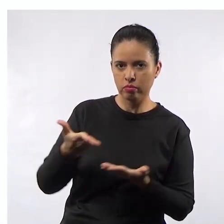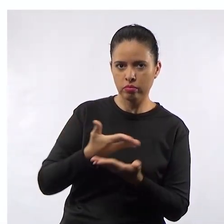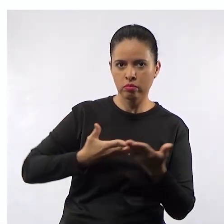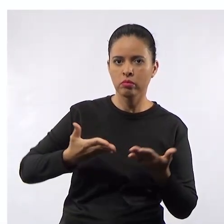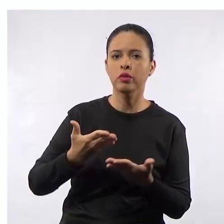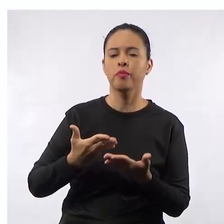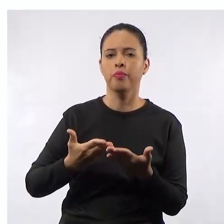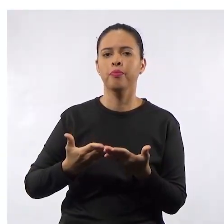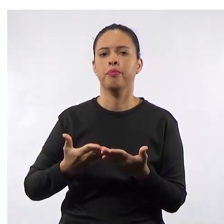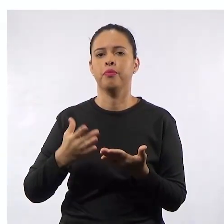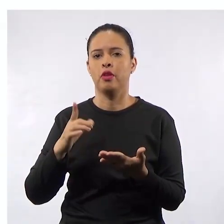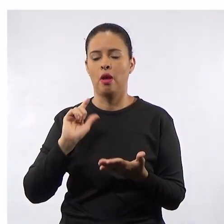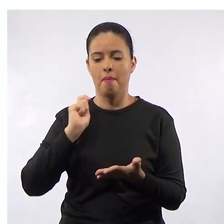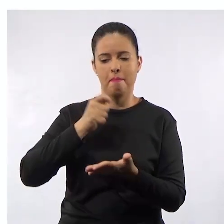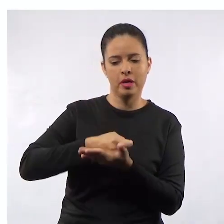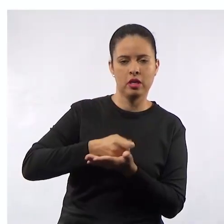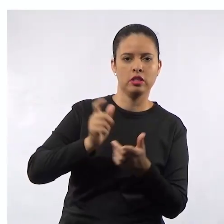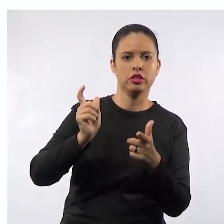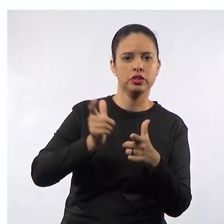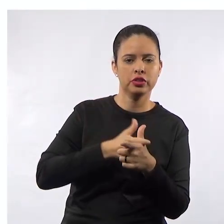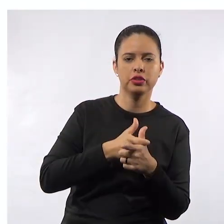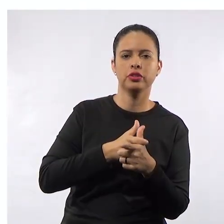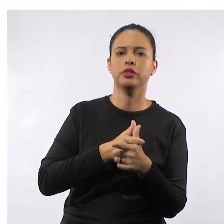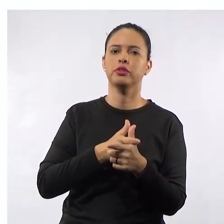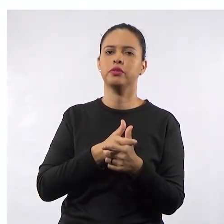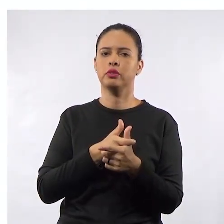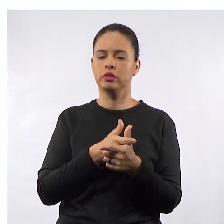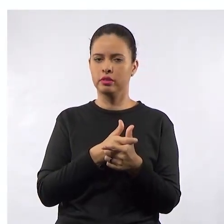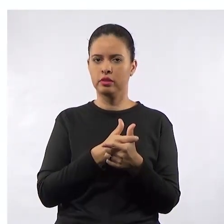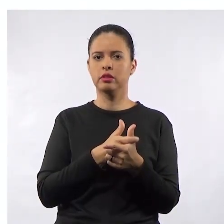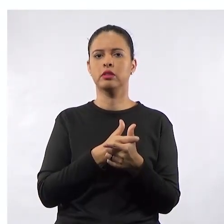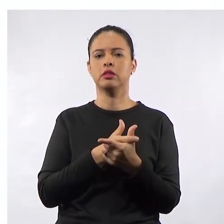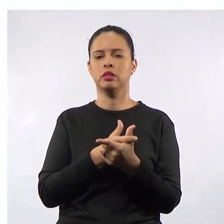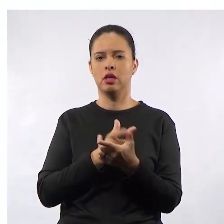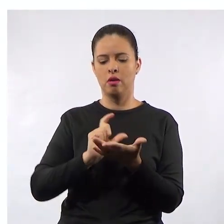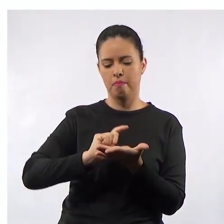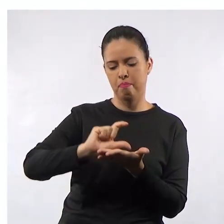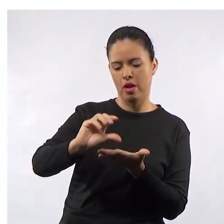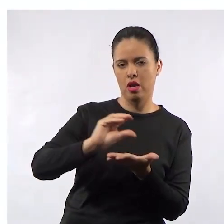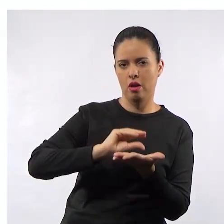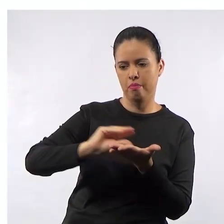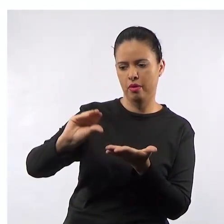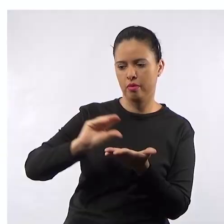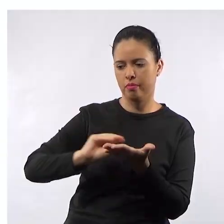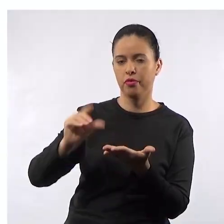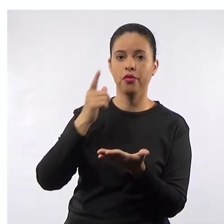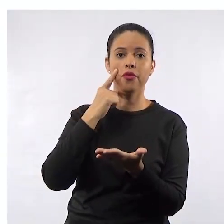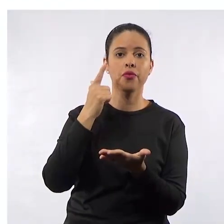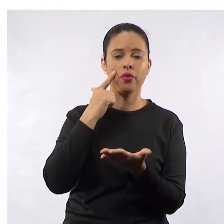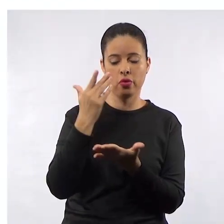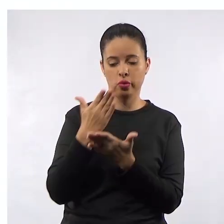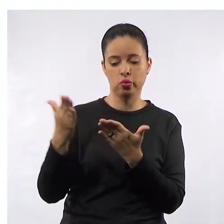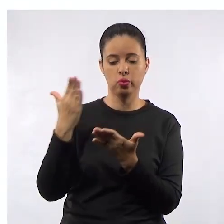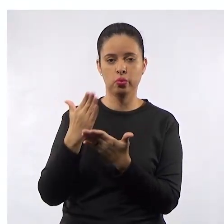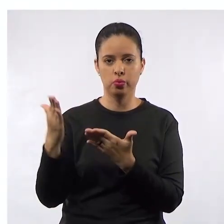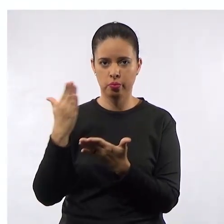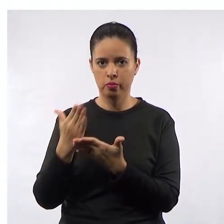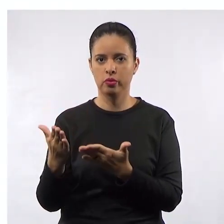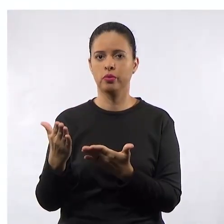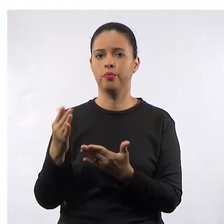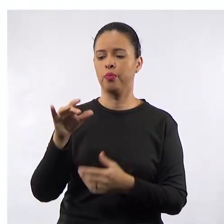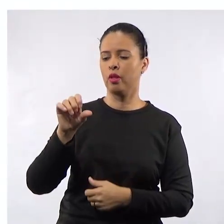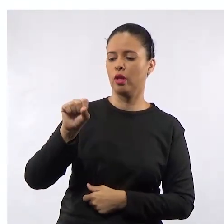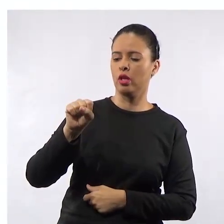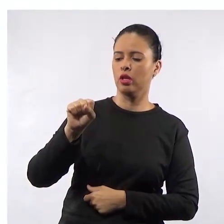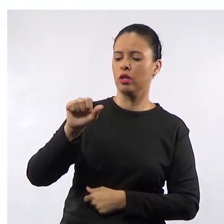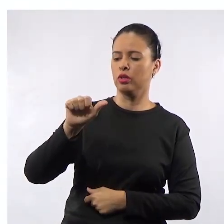então aqui ele vai pagar o que deve né vai vai ver o que sobrou E aí o